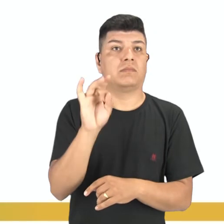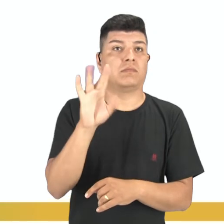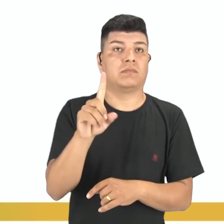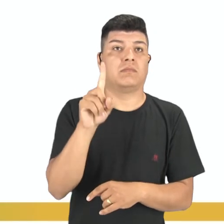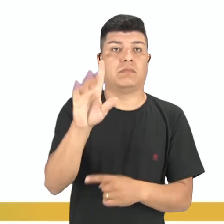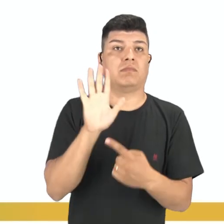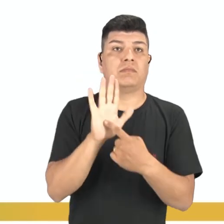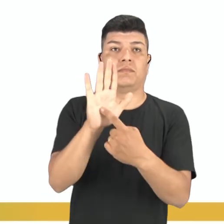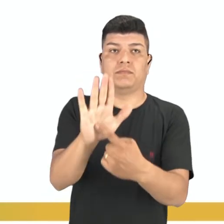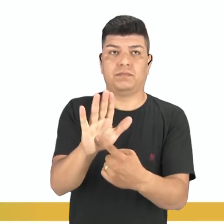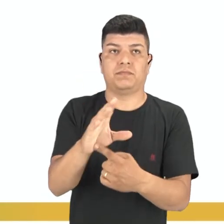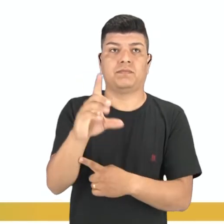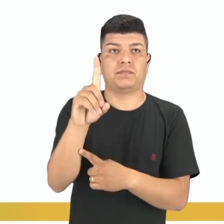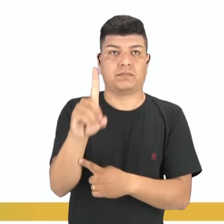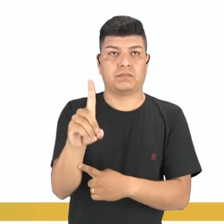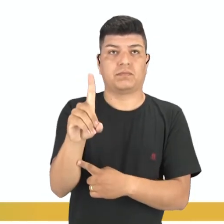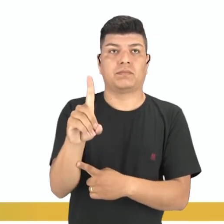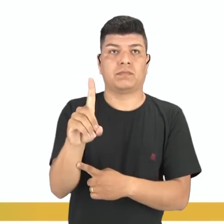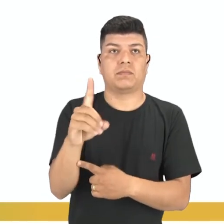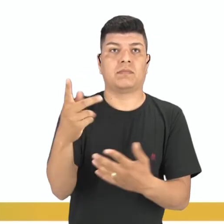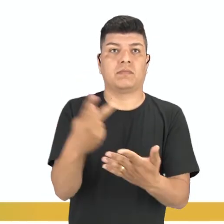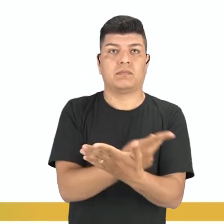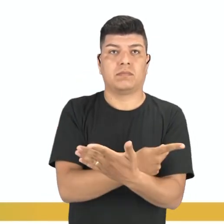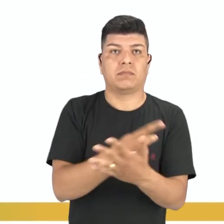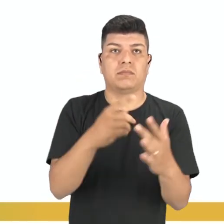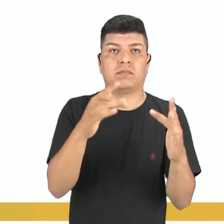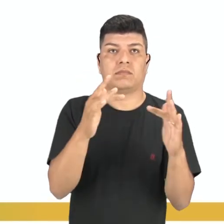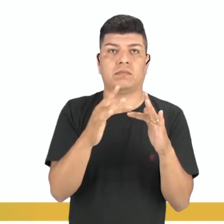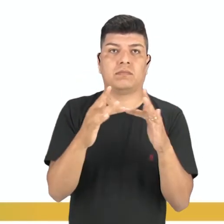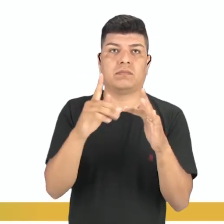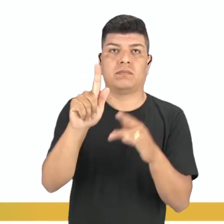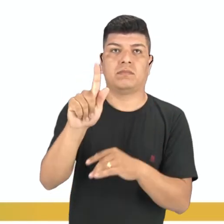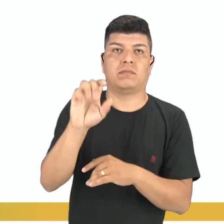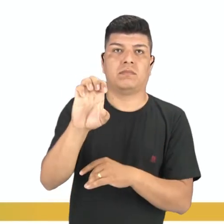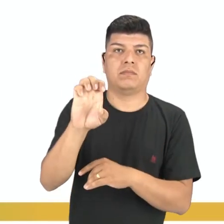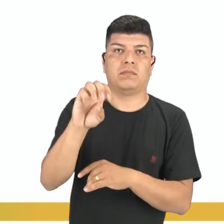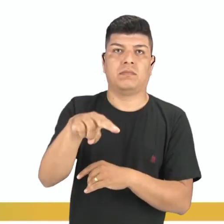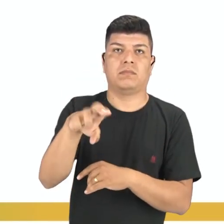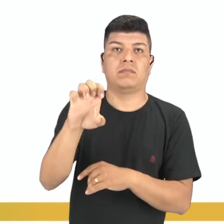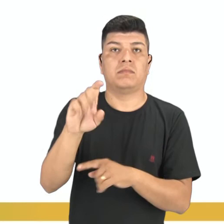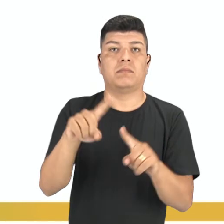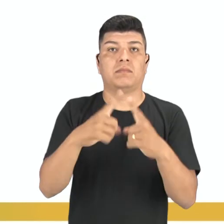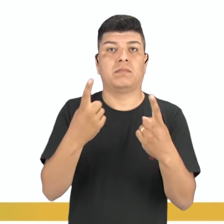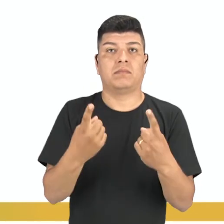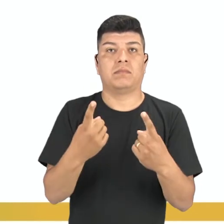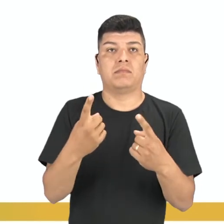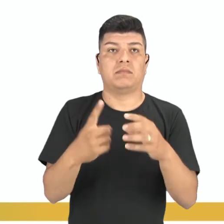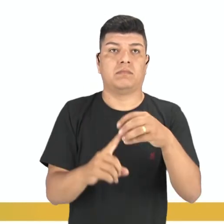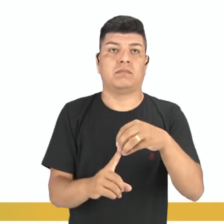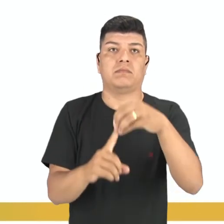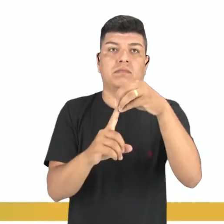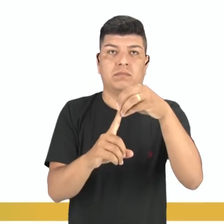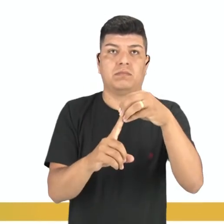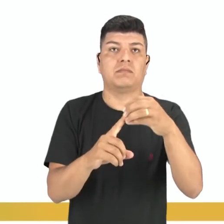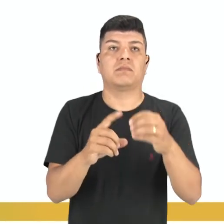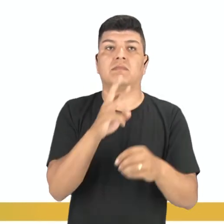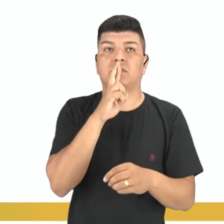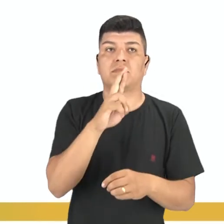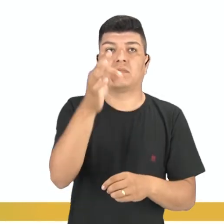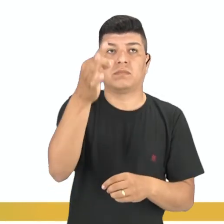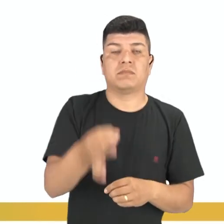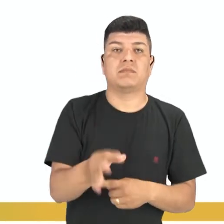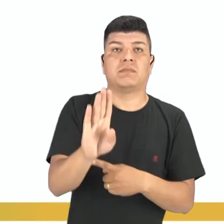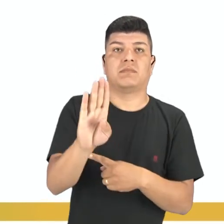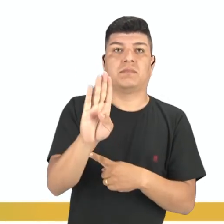apenas um é expresso a de ocorre interação entre os genes ou a e é um Alelo condicionado a outro né